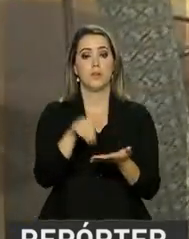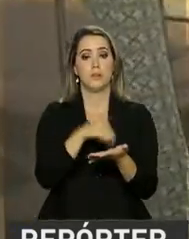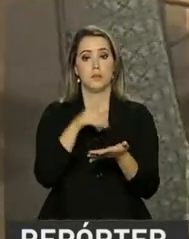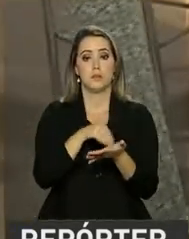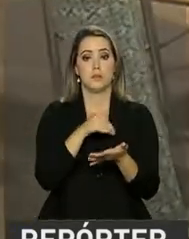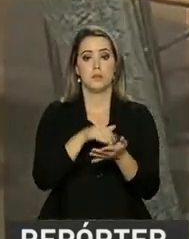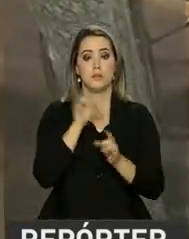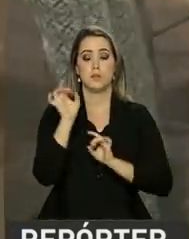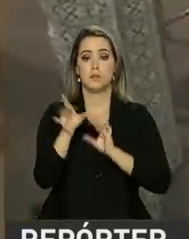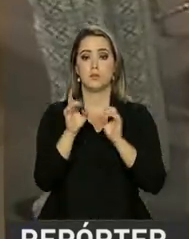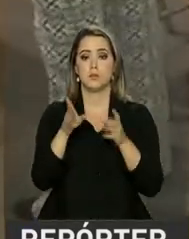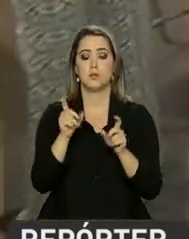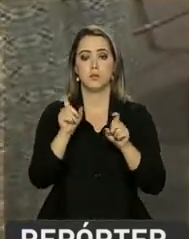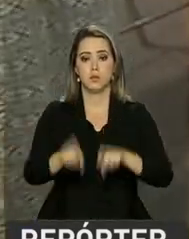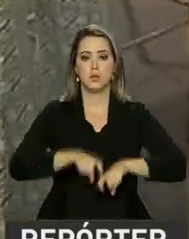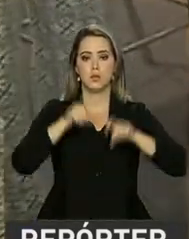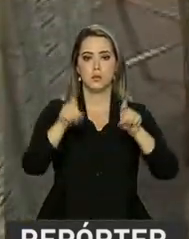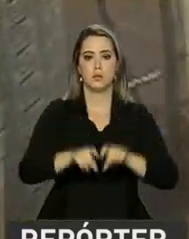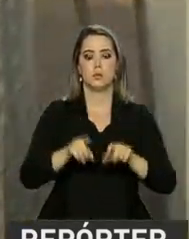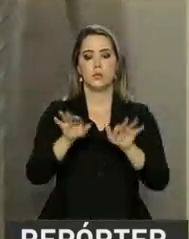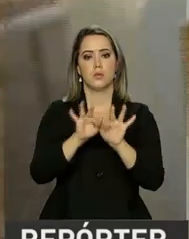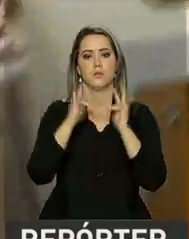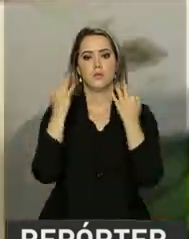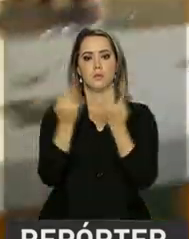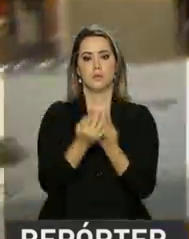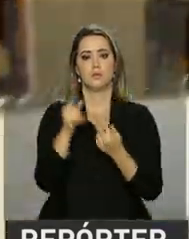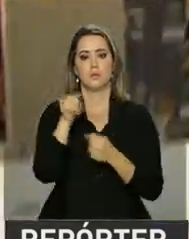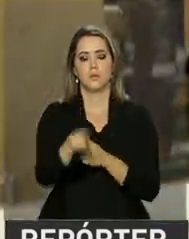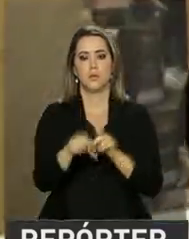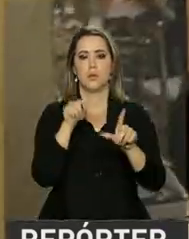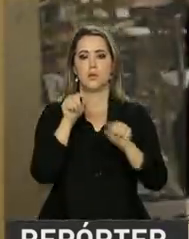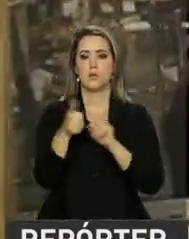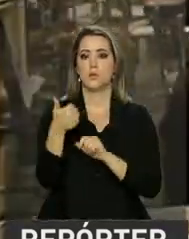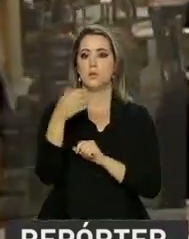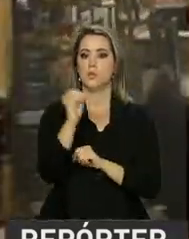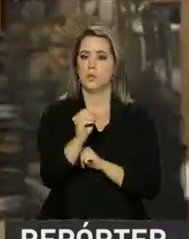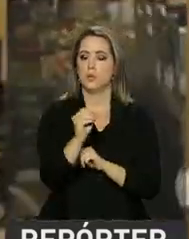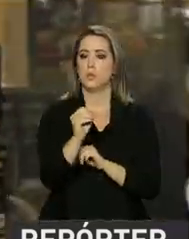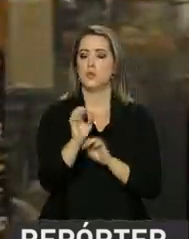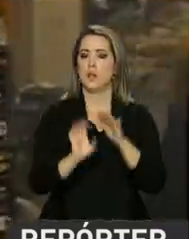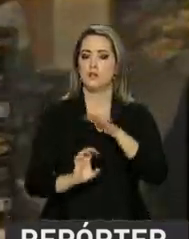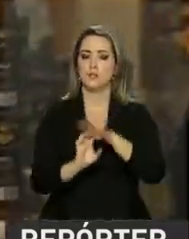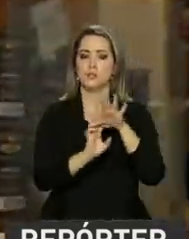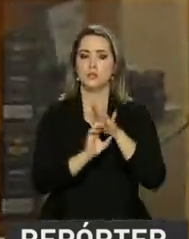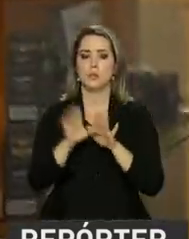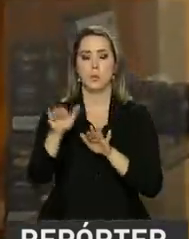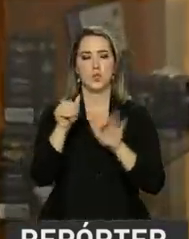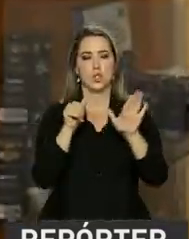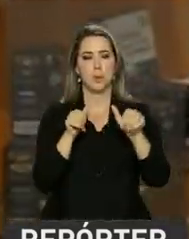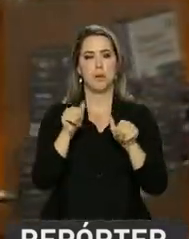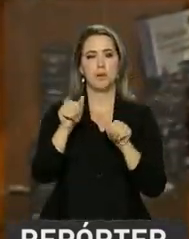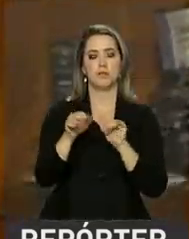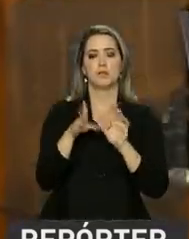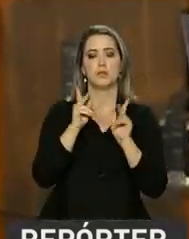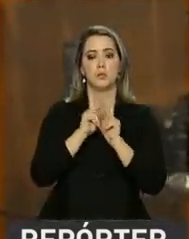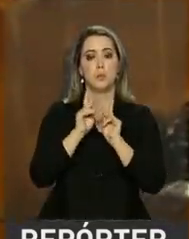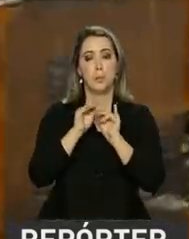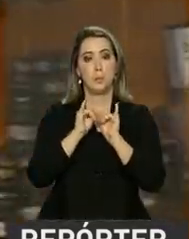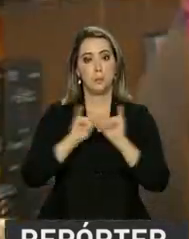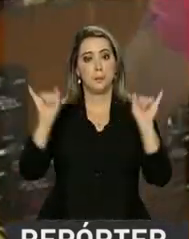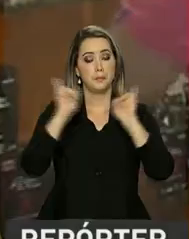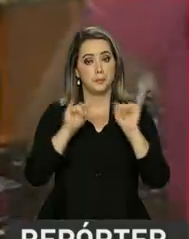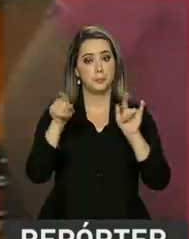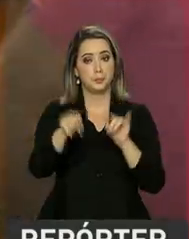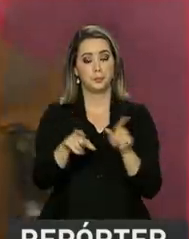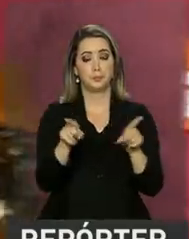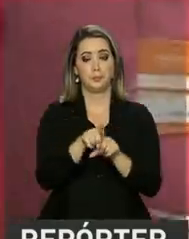Especial de Agricultura Familiar e do Desenvolvimento Agrário selecionou 10 empreendimentos por meio de chamada pública para participarem do